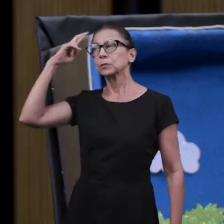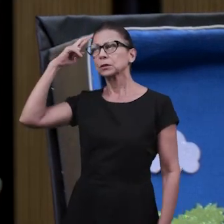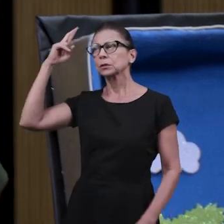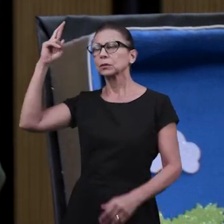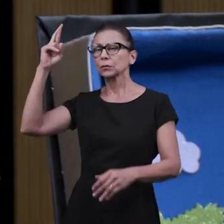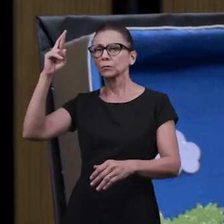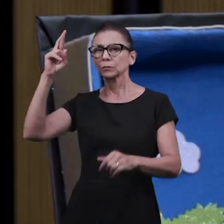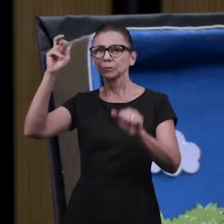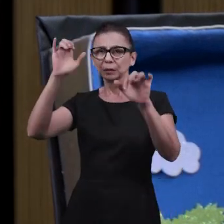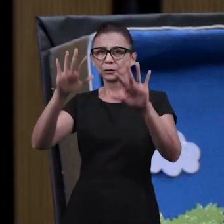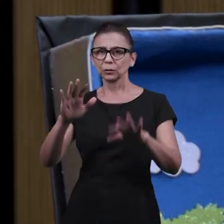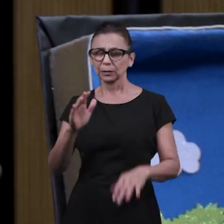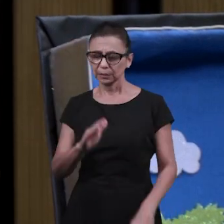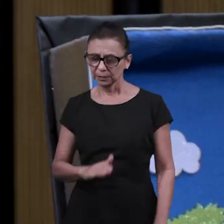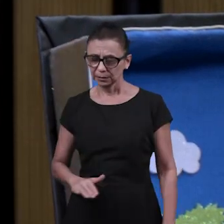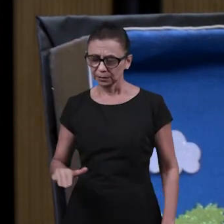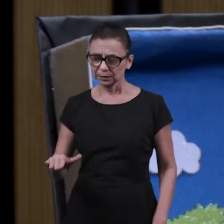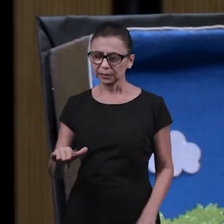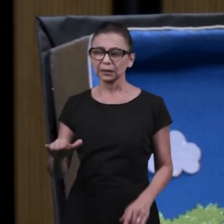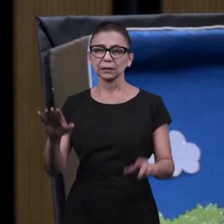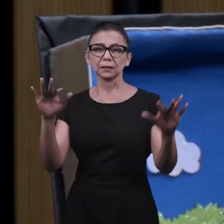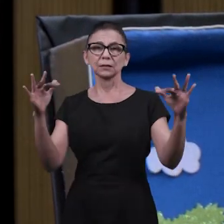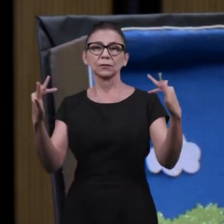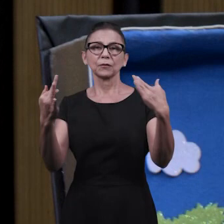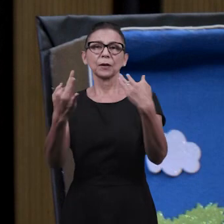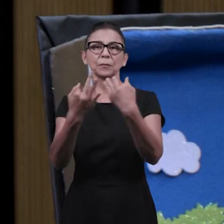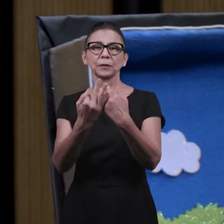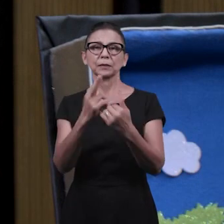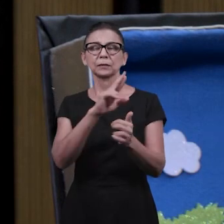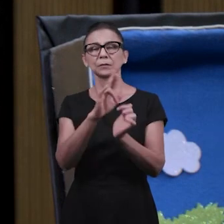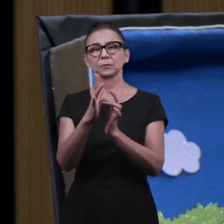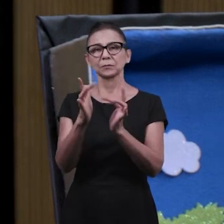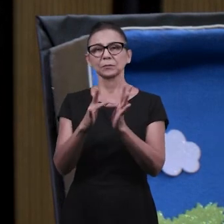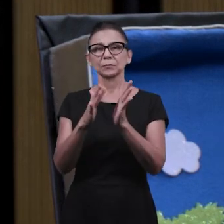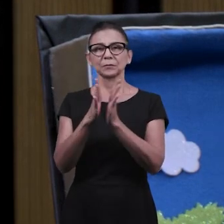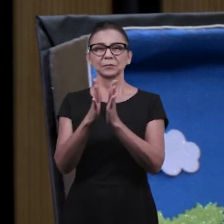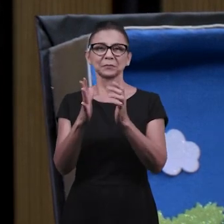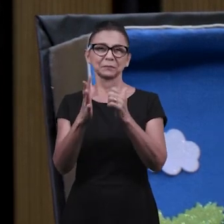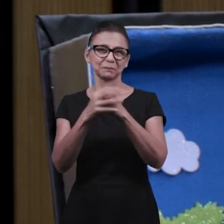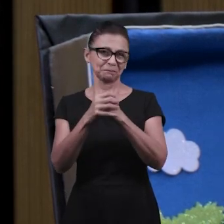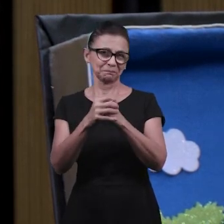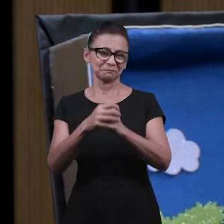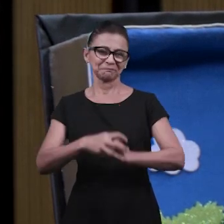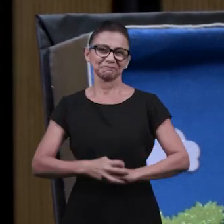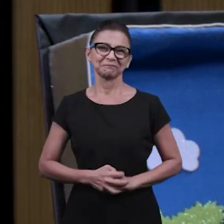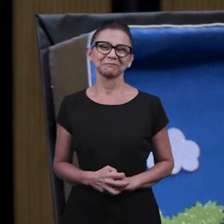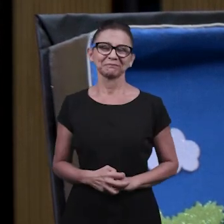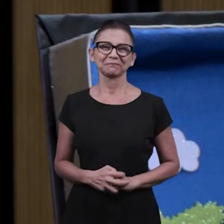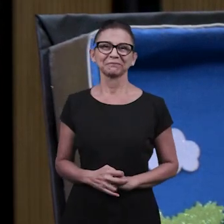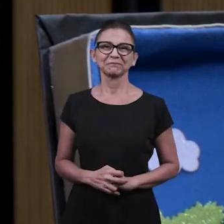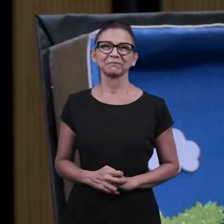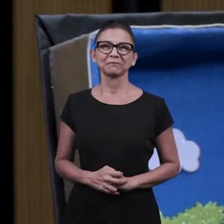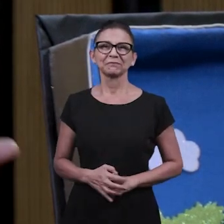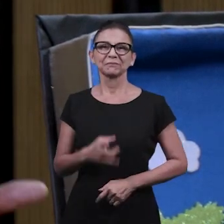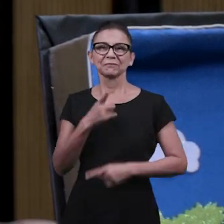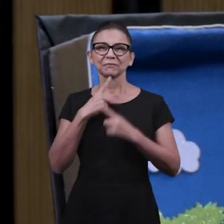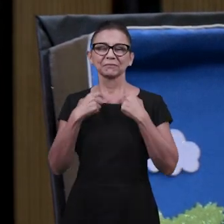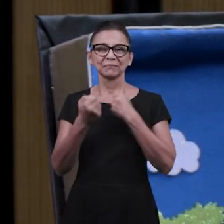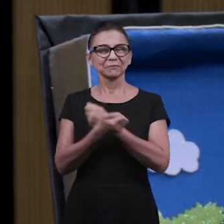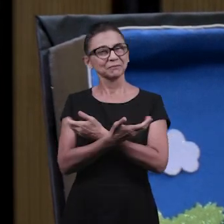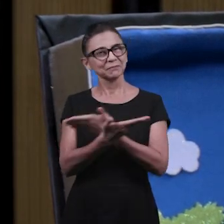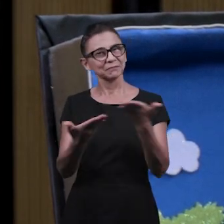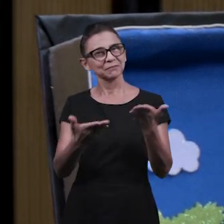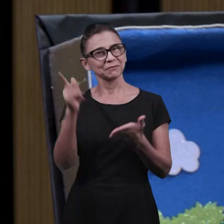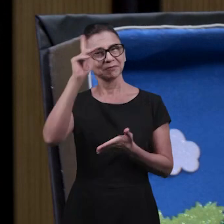abençoe as crianças e as suas famílias. Oramos em nome de Jesus. Amém. Nós desejamos a